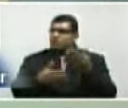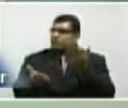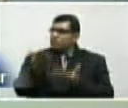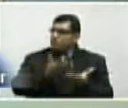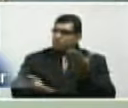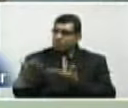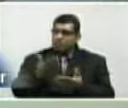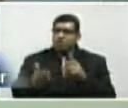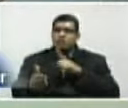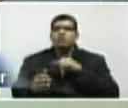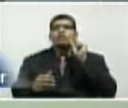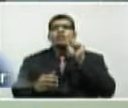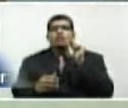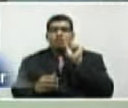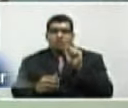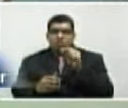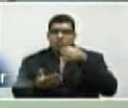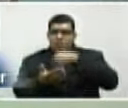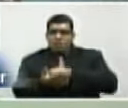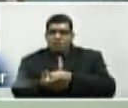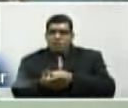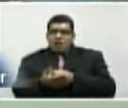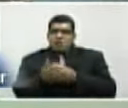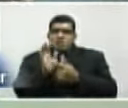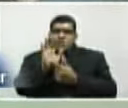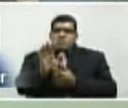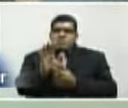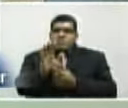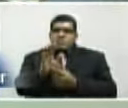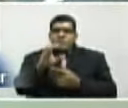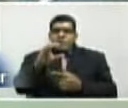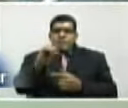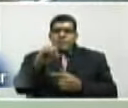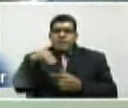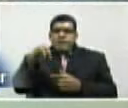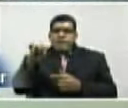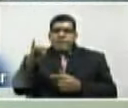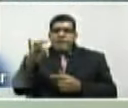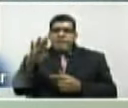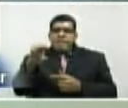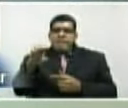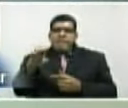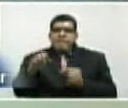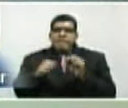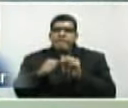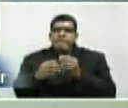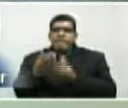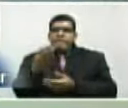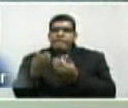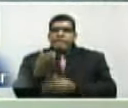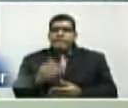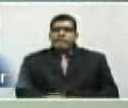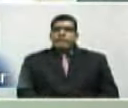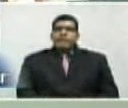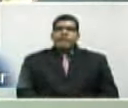balanços, que obriga que apresente ao comitê do fundo um relatório circunstanciado,